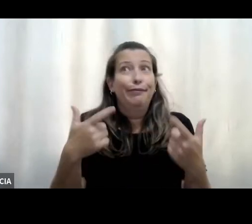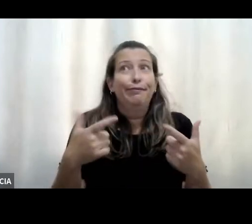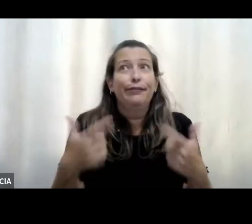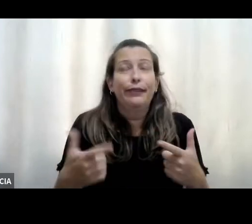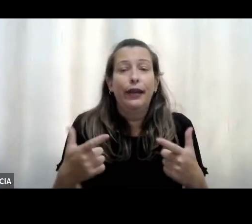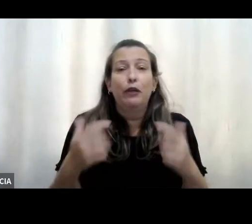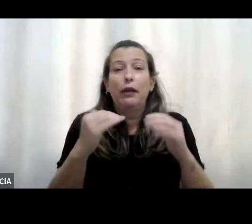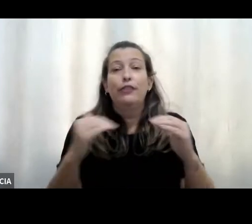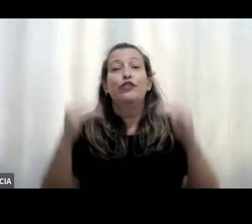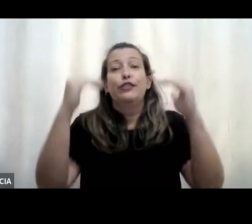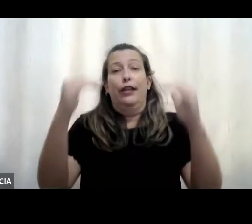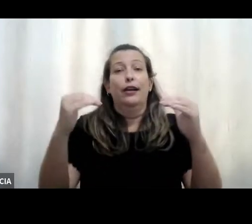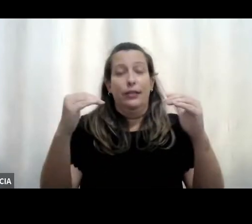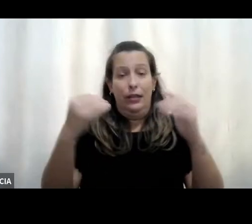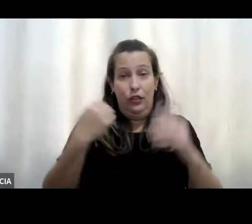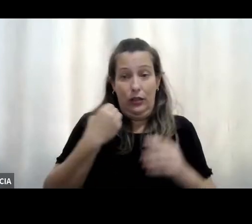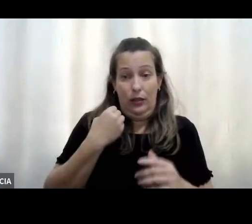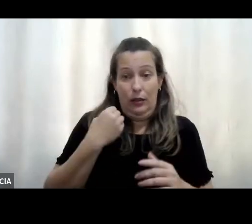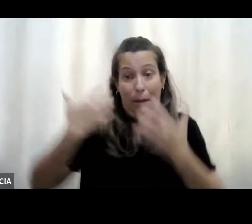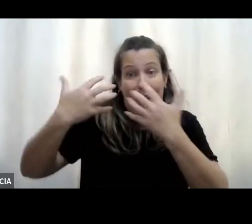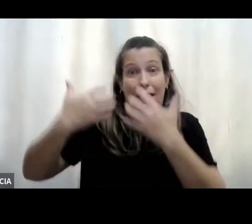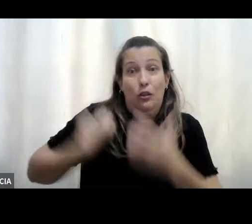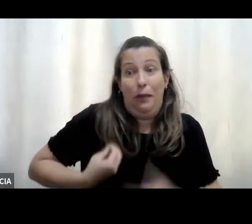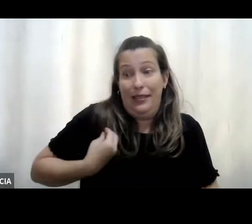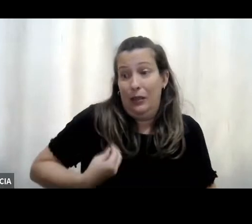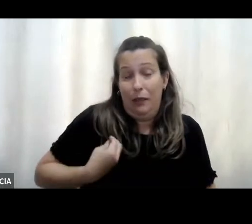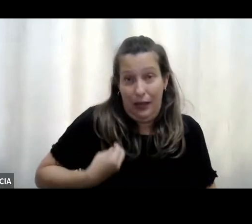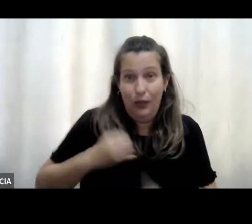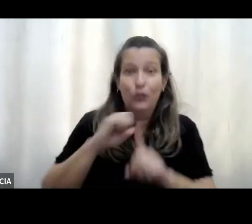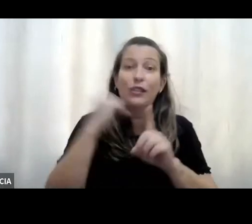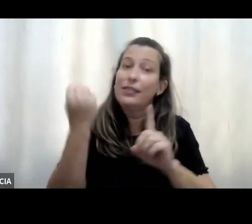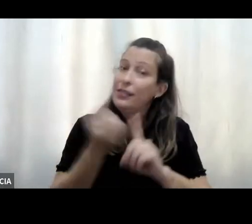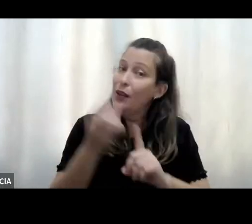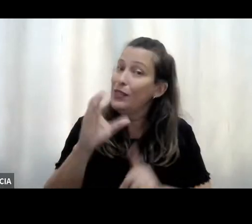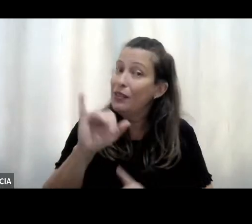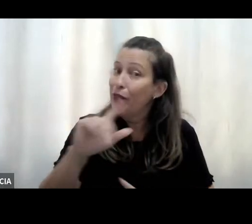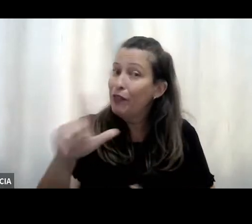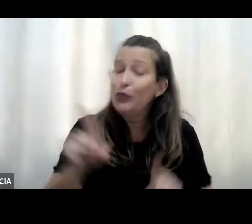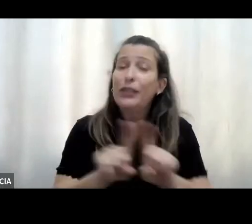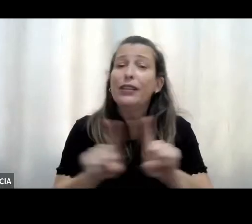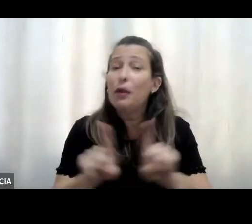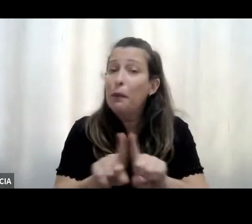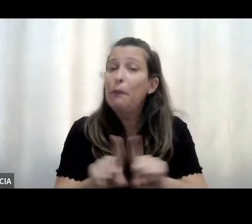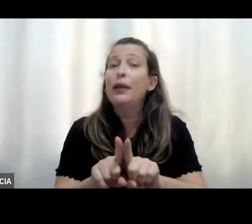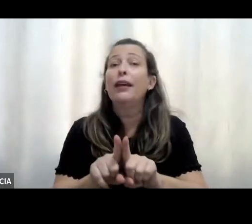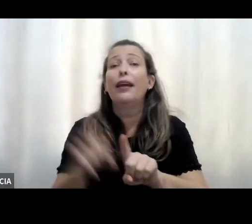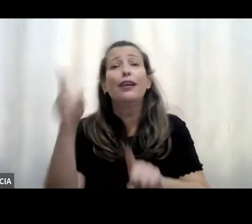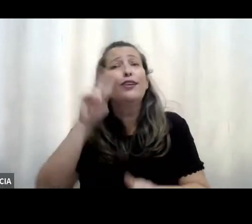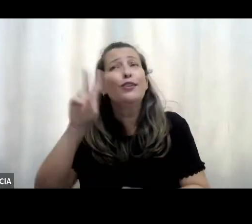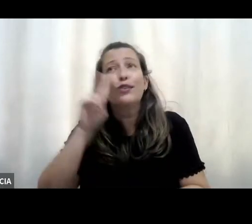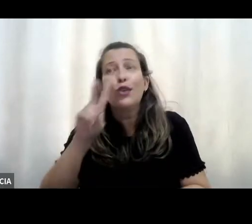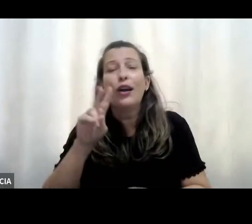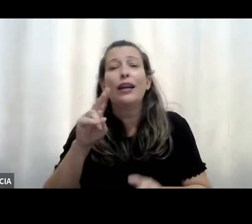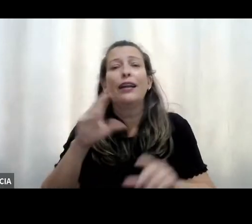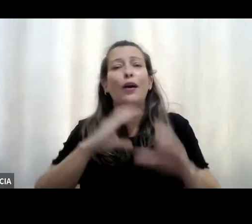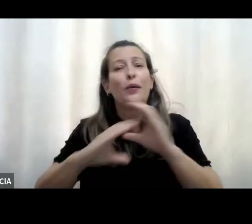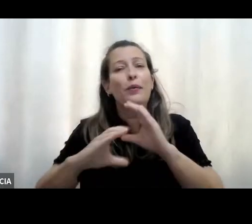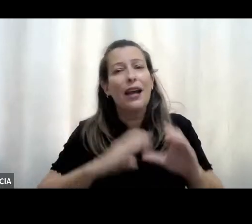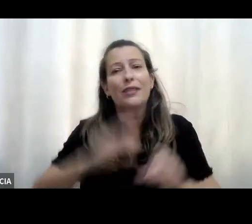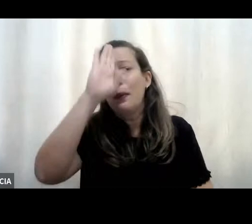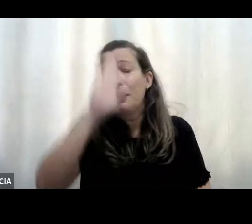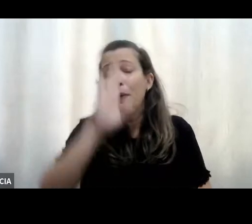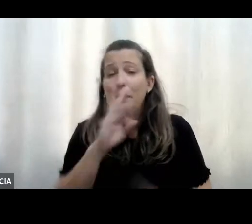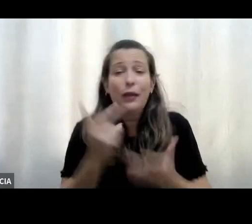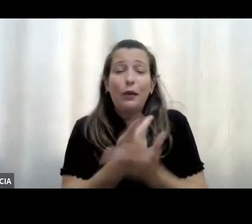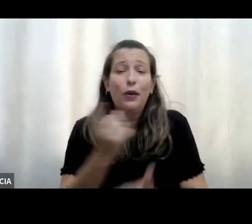civil. E fora isso, os investimentos historicamente na comunicação pública, eles não aconteceram, né? Então,